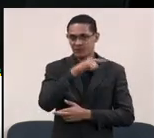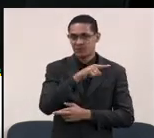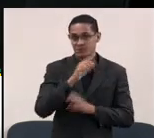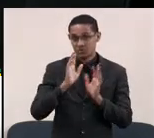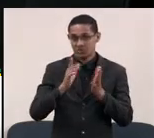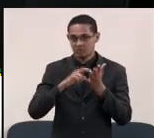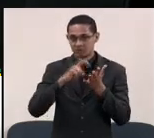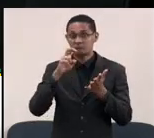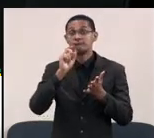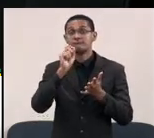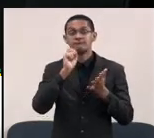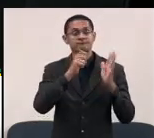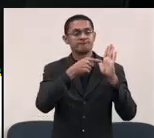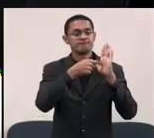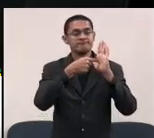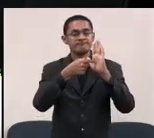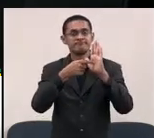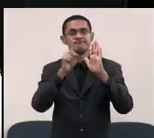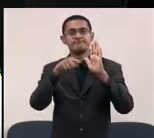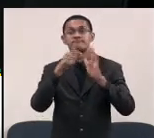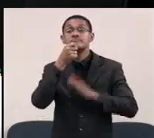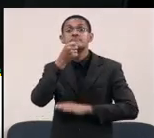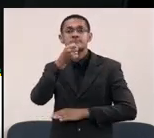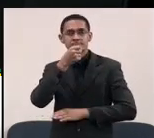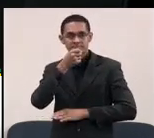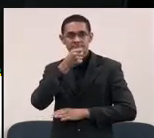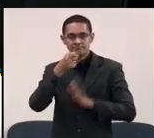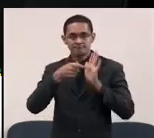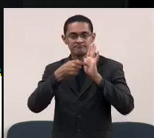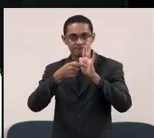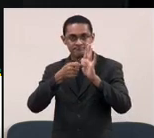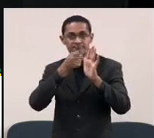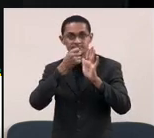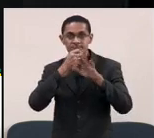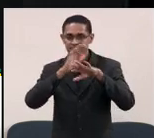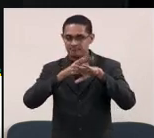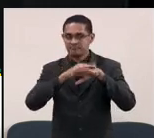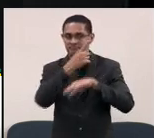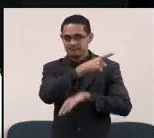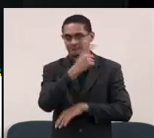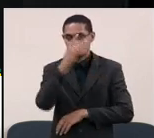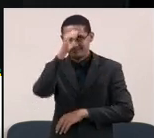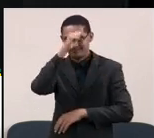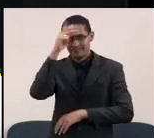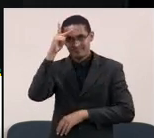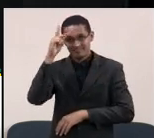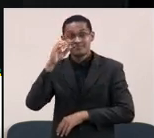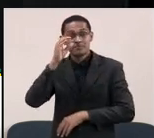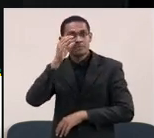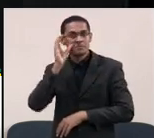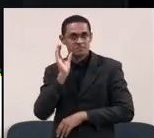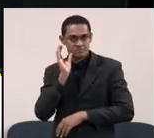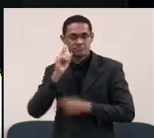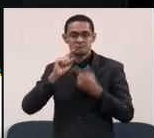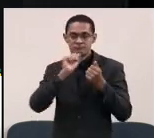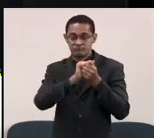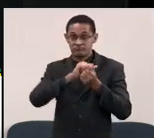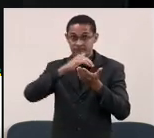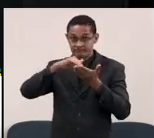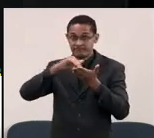de uma apresentação à imprensa por parte do prefeito Clécio e seus